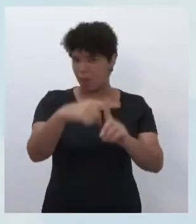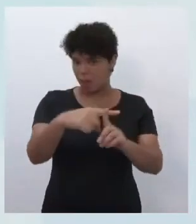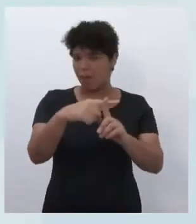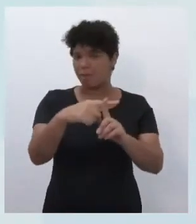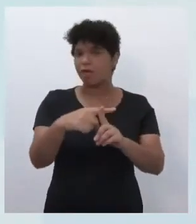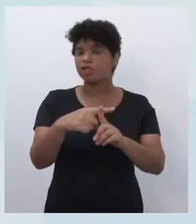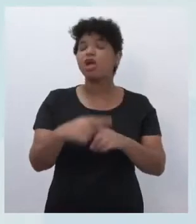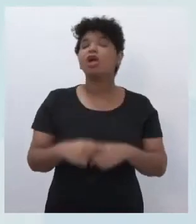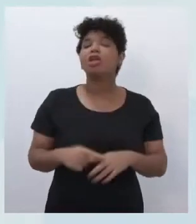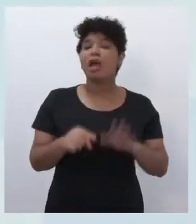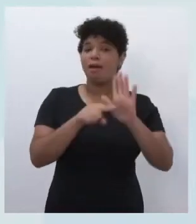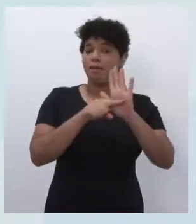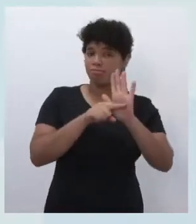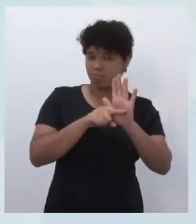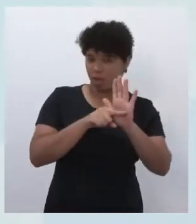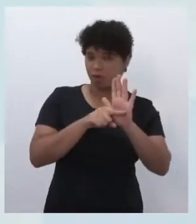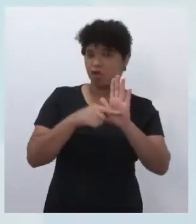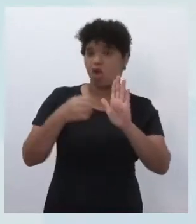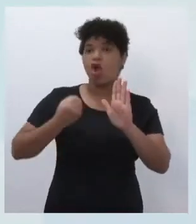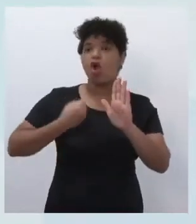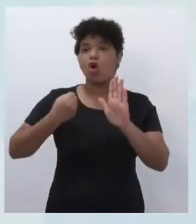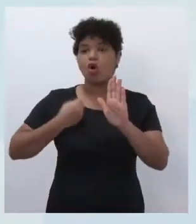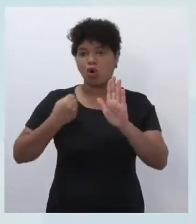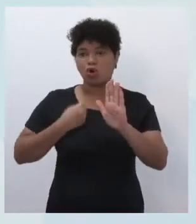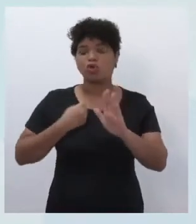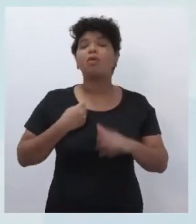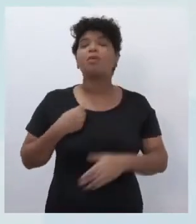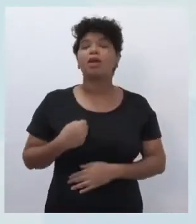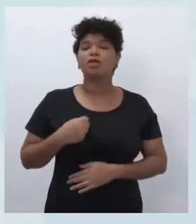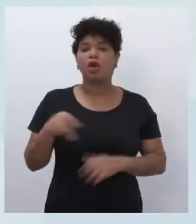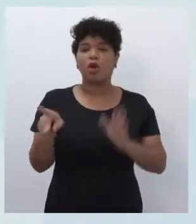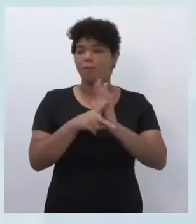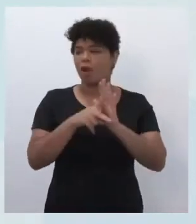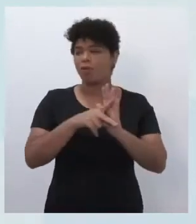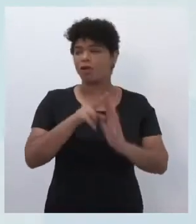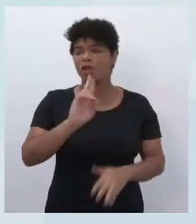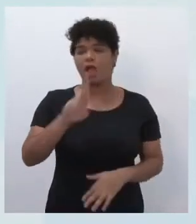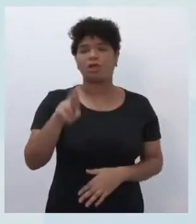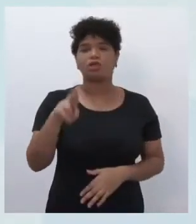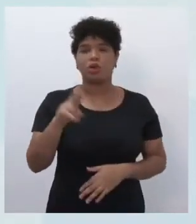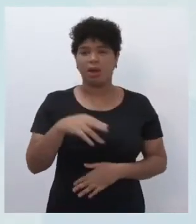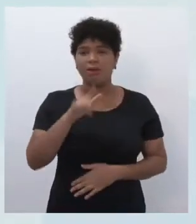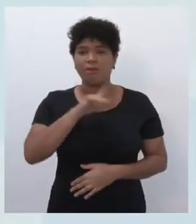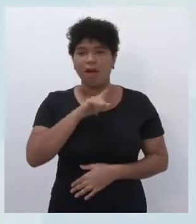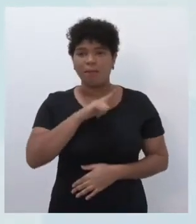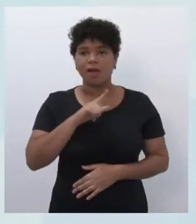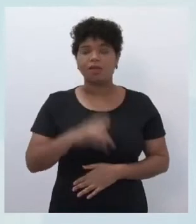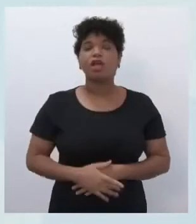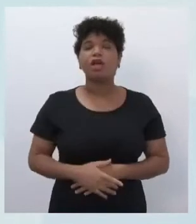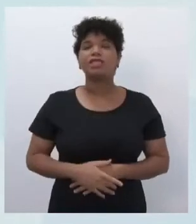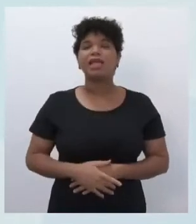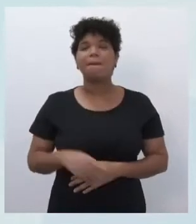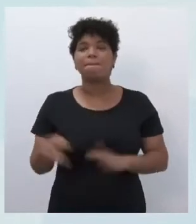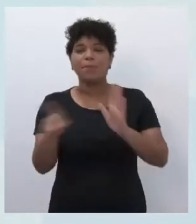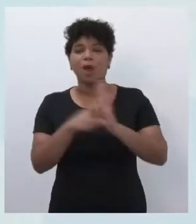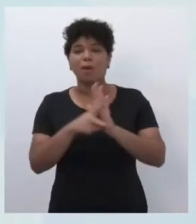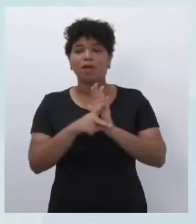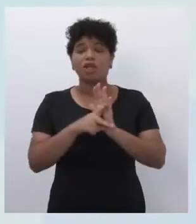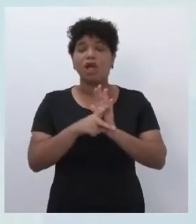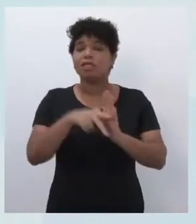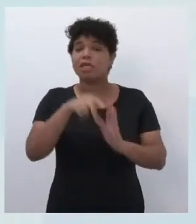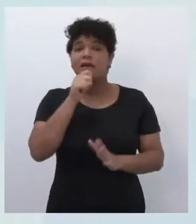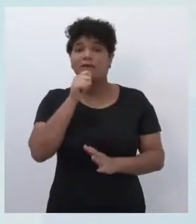números naturais e com números racionais, cuja representação decimal seja finita,